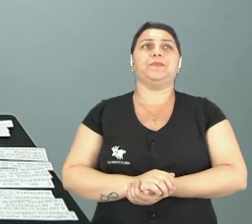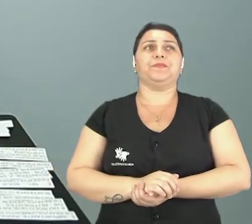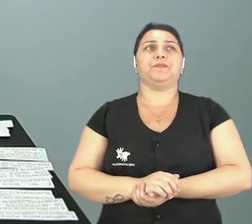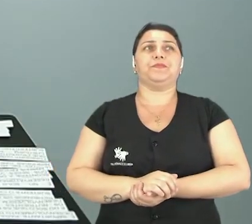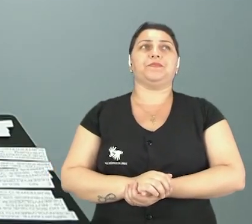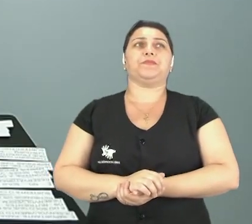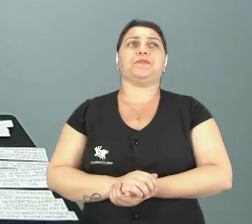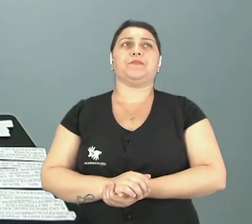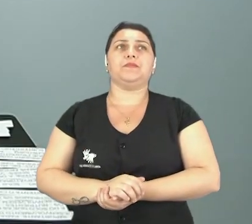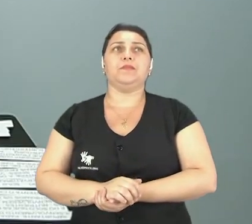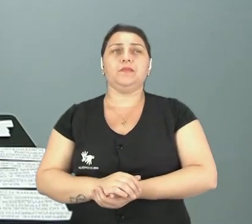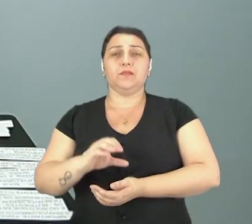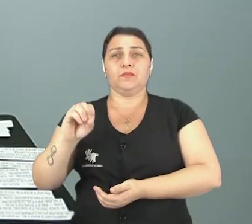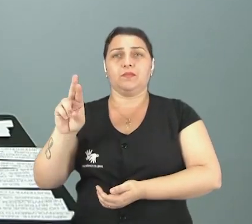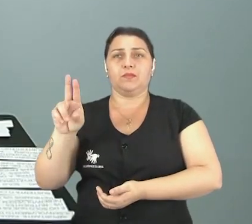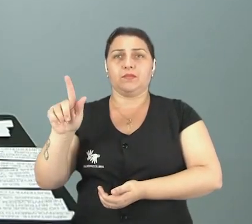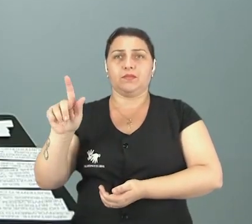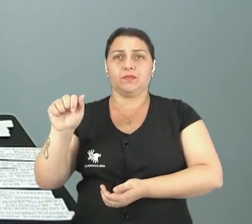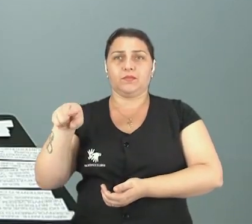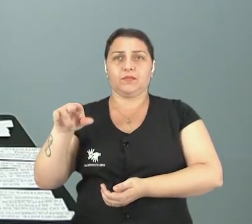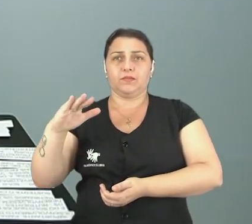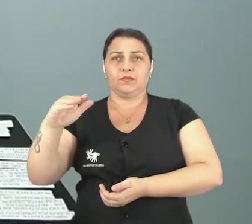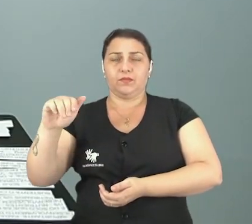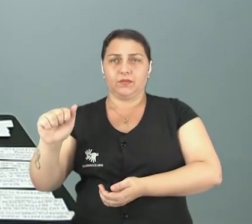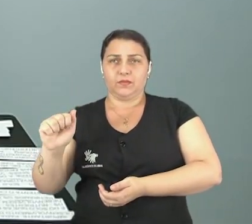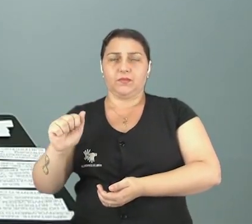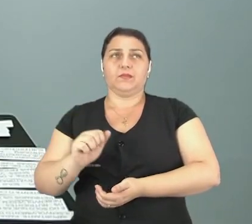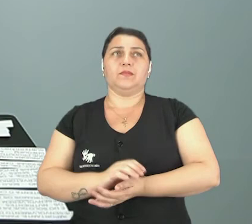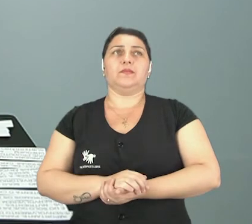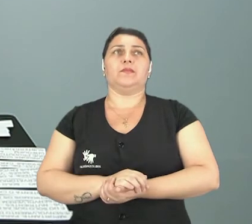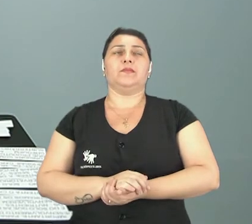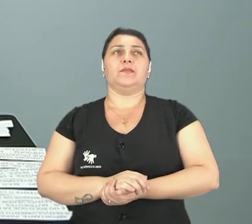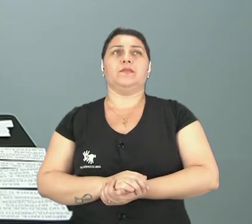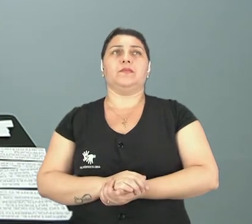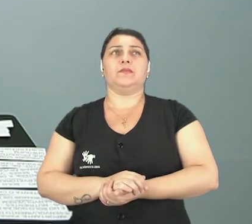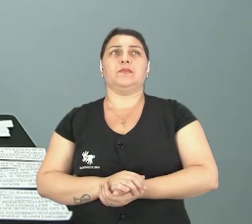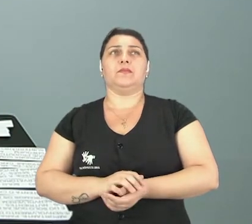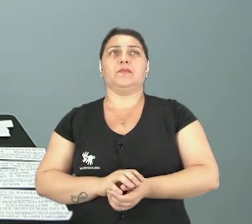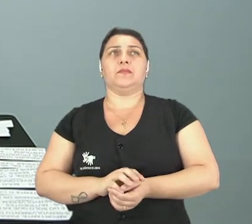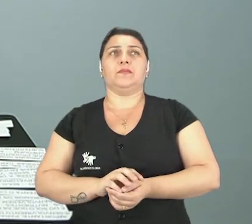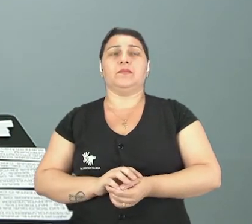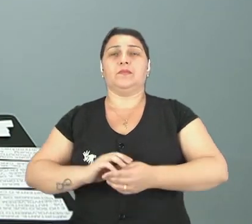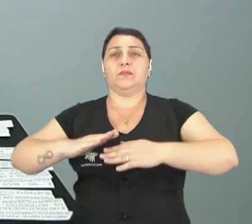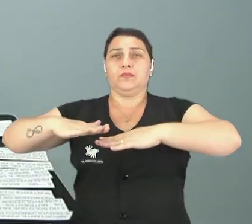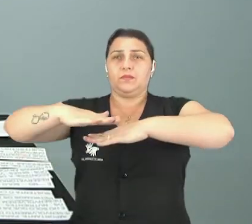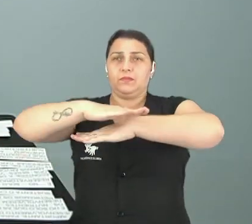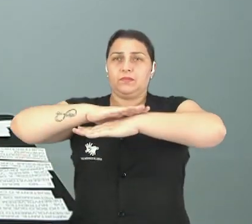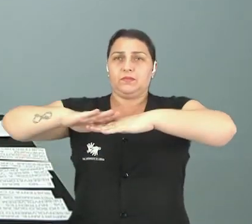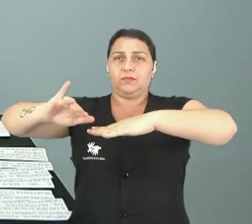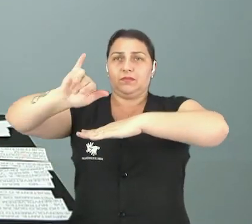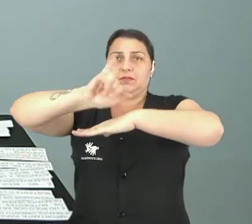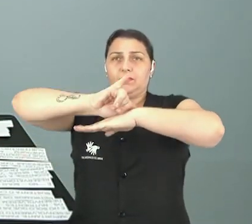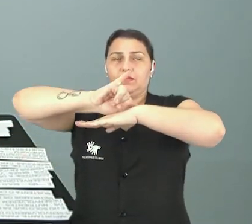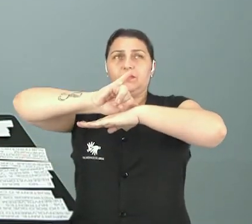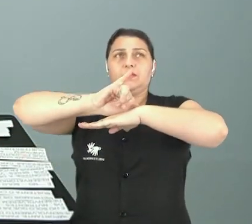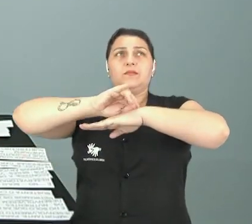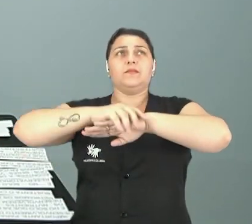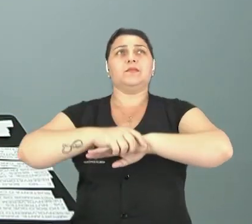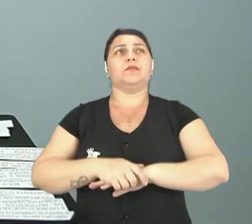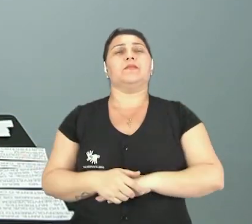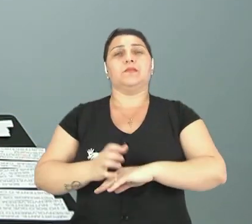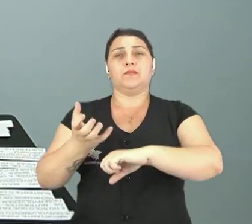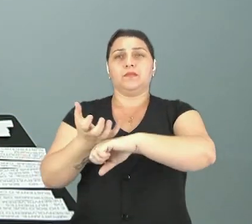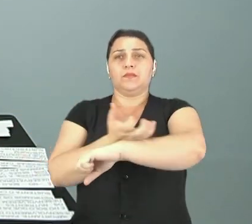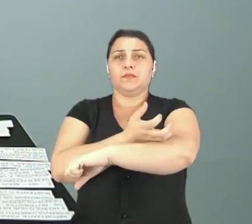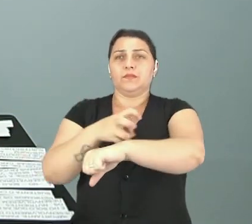Então, aqui temos a matéria orgânica. E aqui em cima nós temos, a superfície terrestre. Essa aqui é